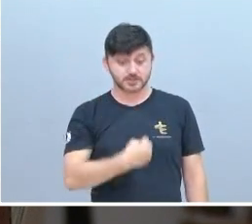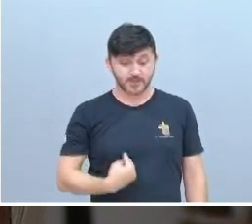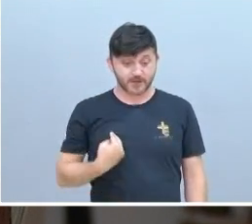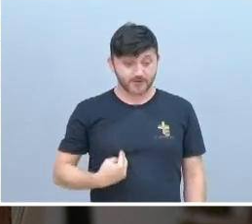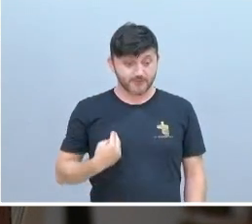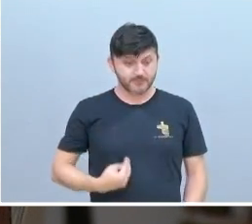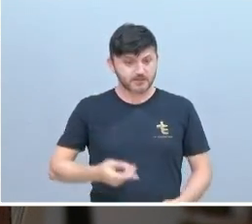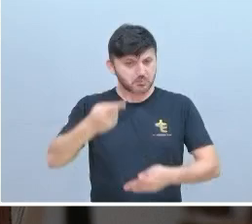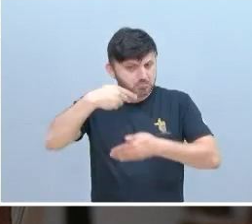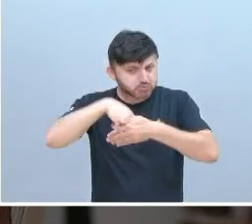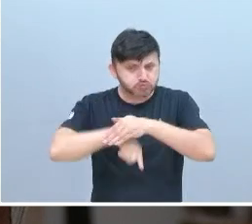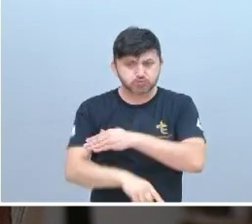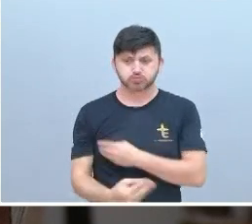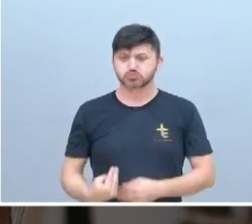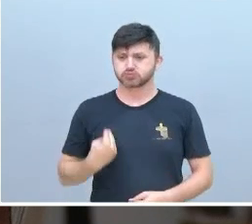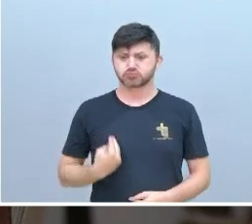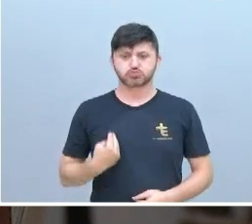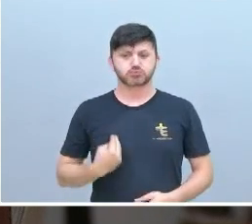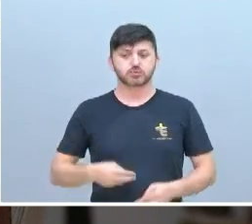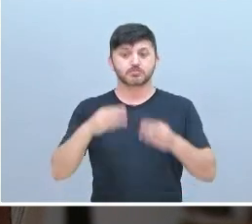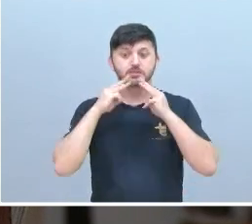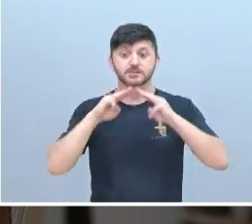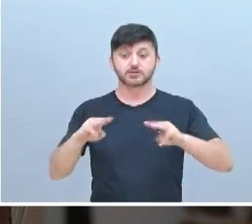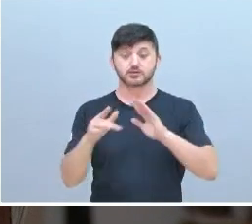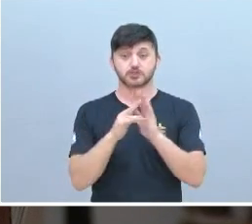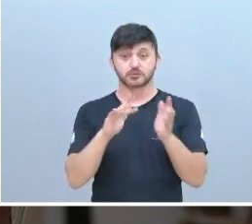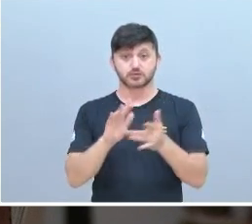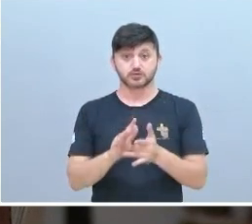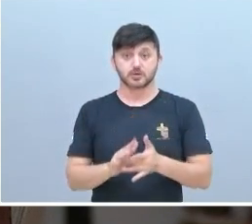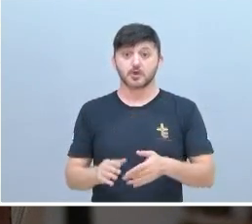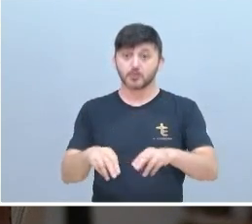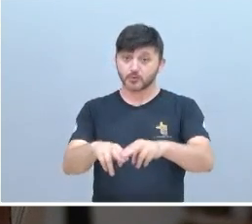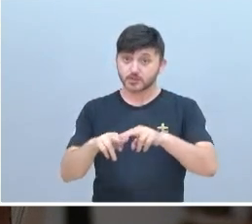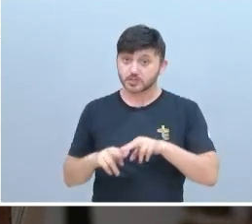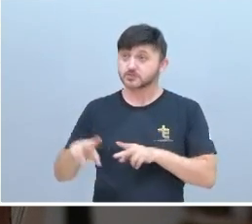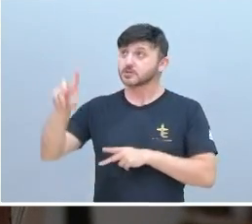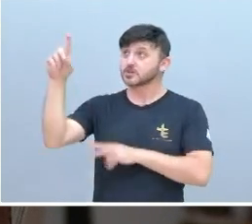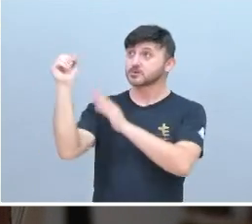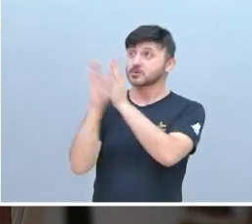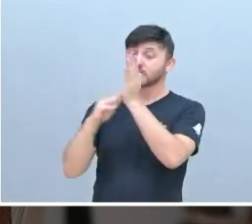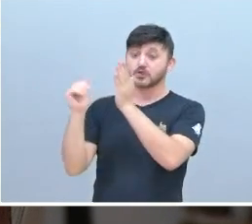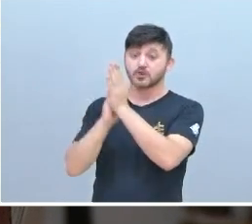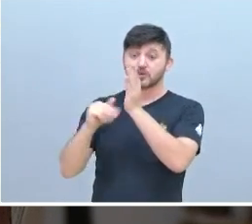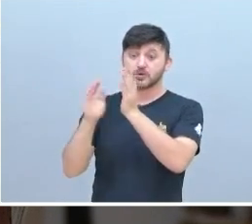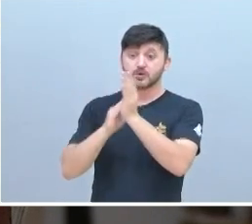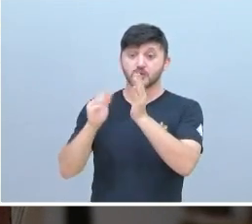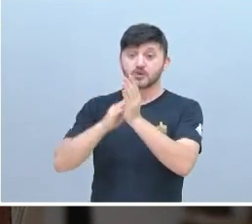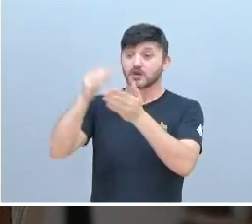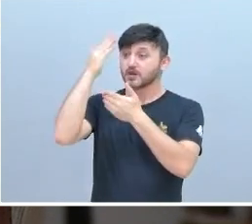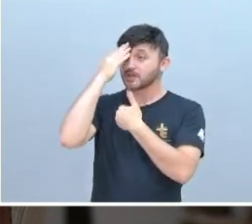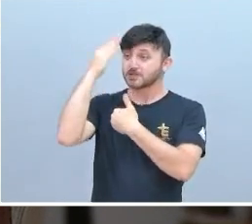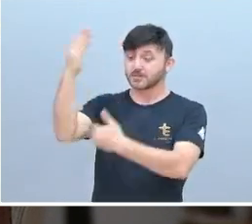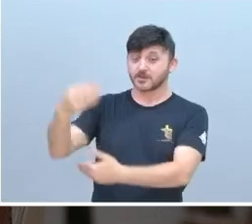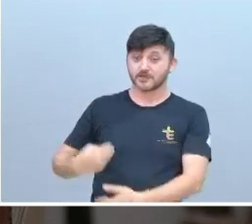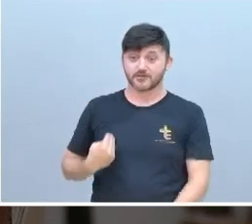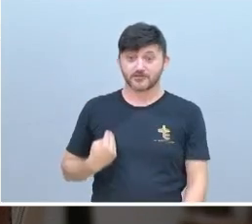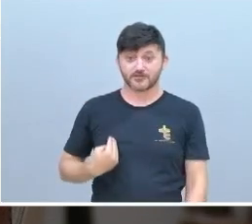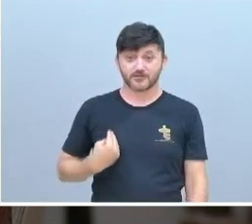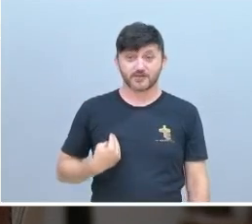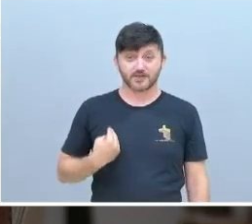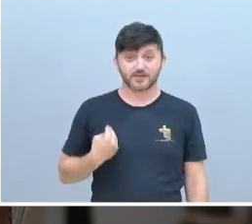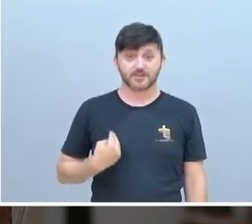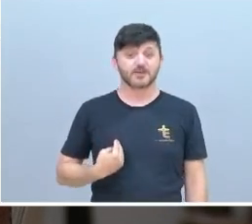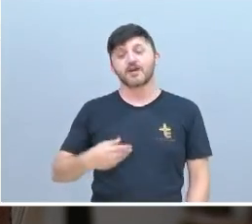e missão do Senhor Jesus. Louvando e agradecendo a Deus pelos 24 anos de vida sacerdotal do